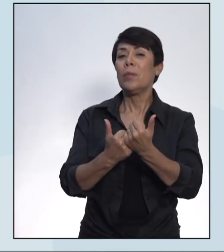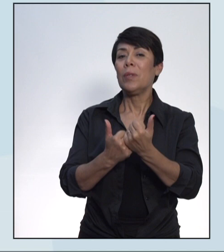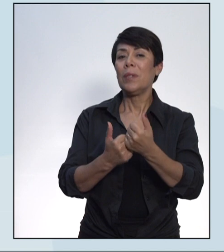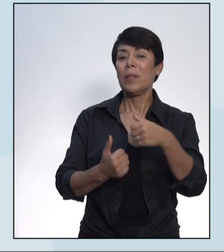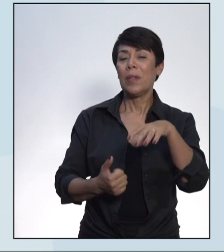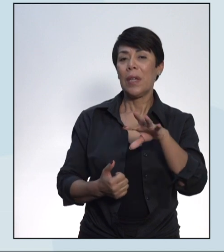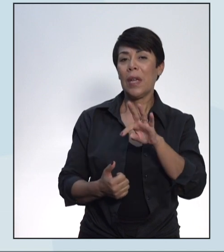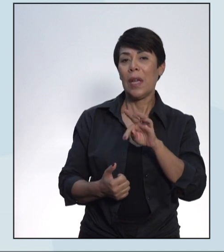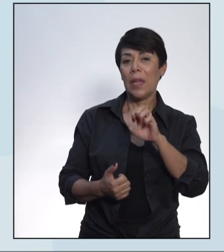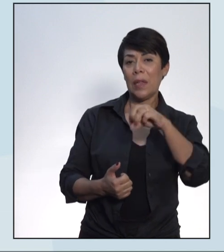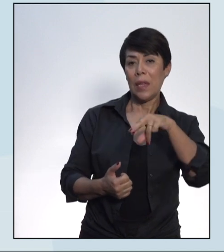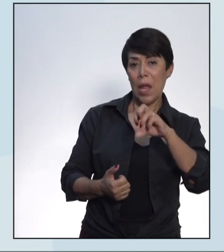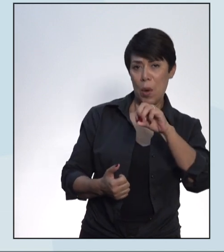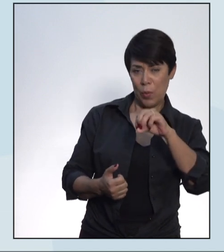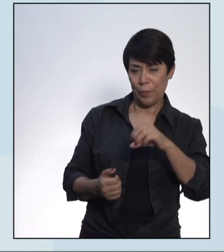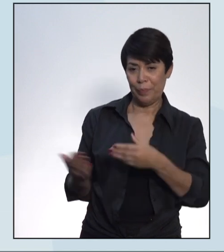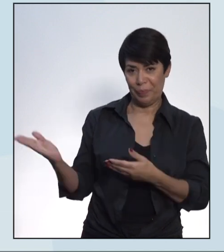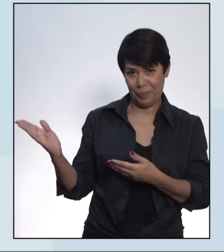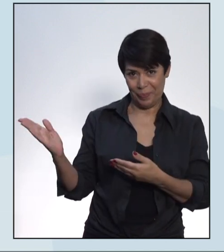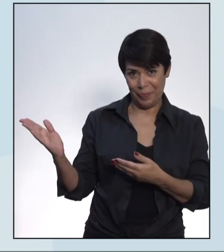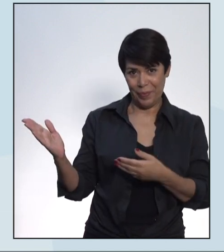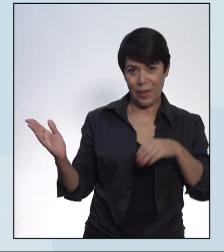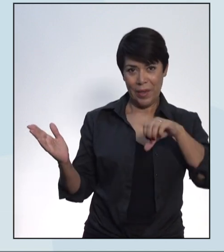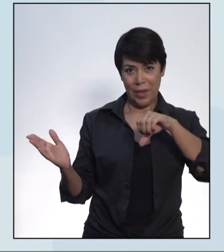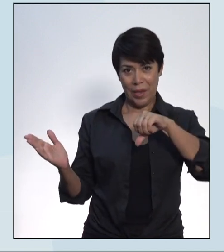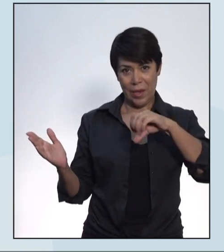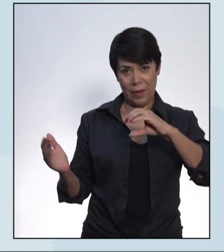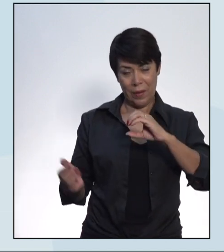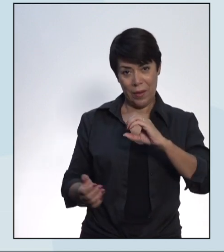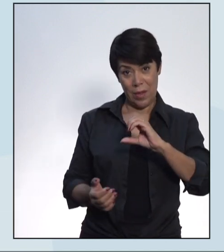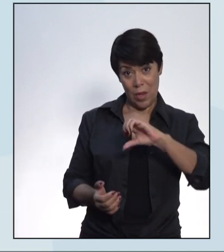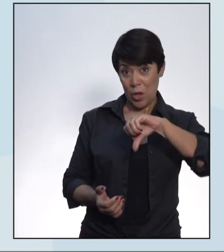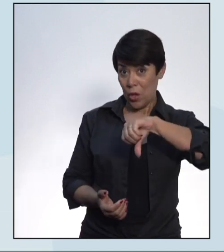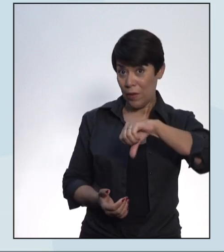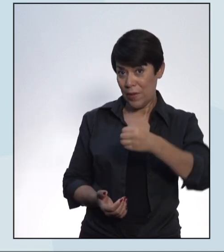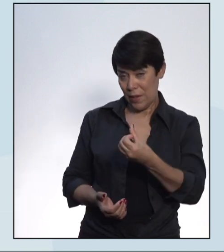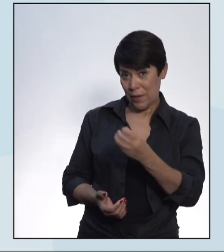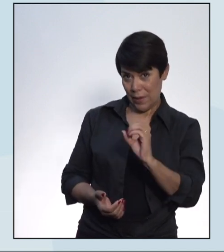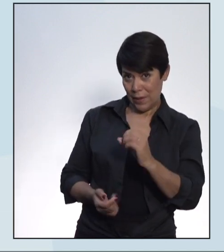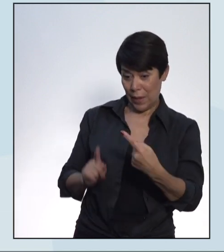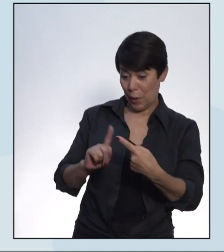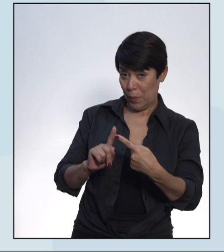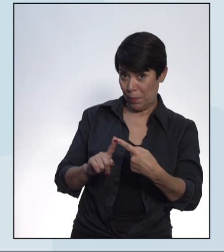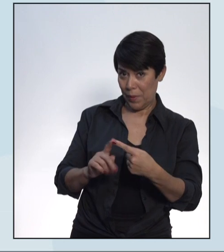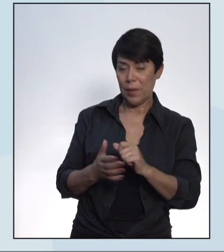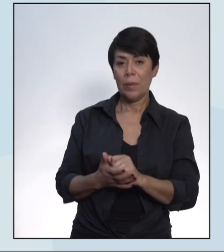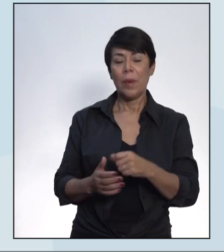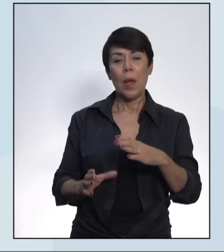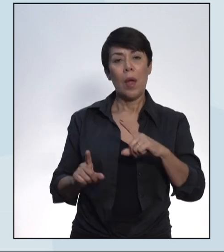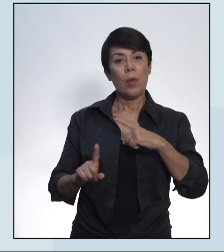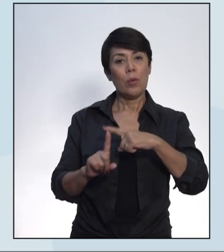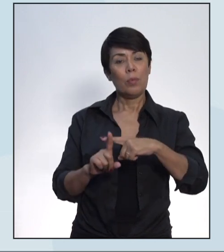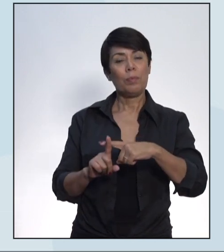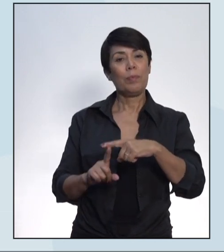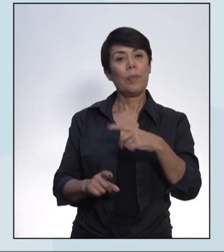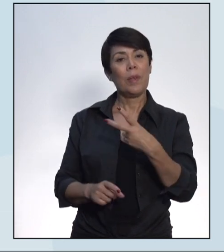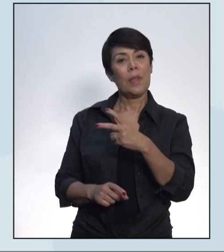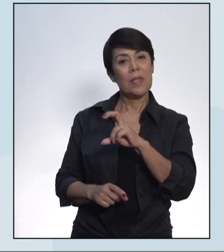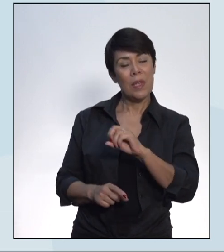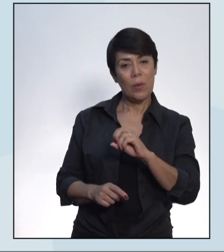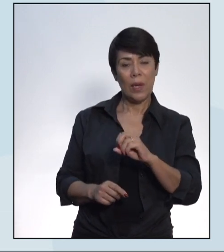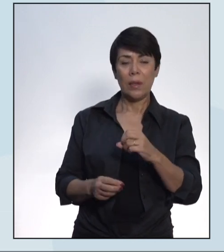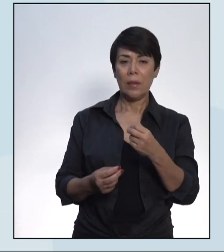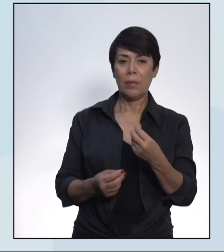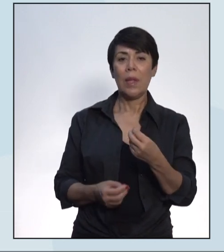para a tela, eu olho o seguinte, 960 é o primeiro termo, somei 50, 110.